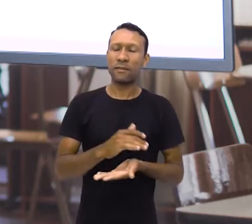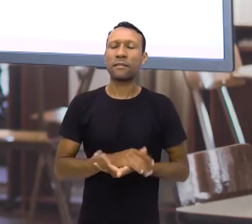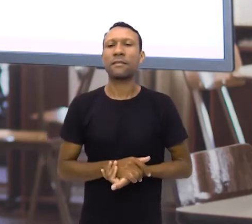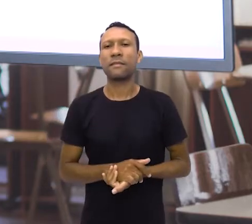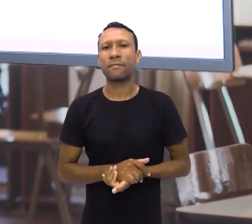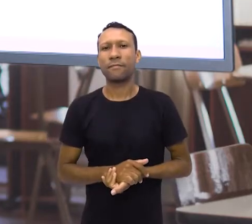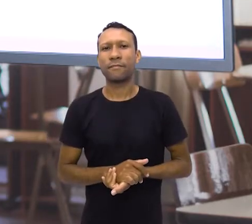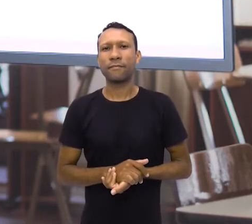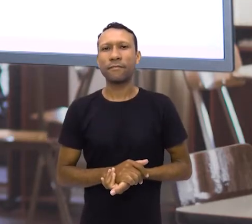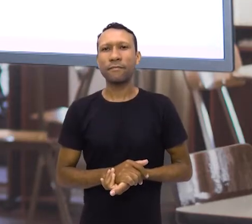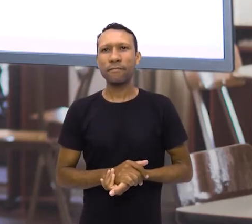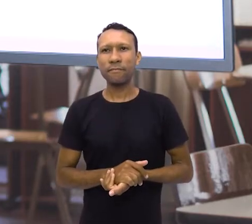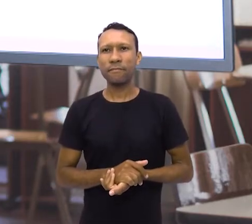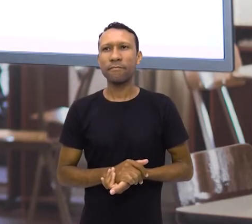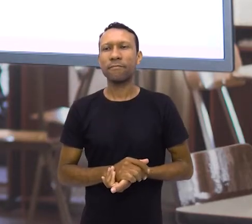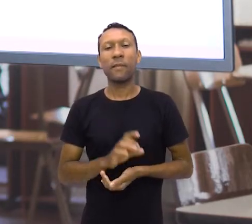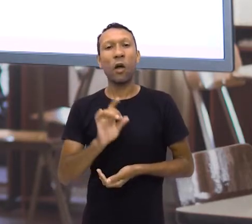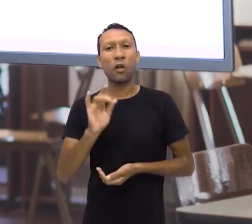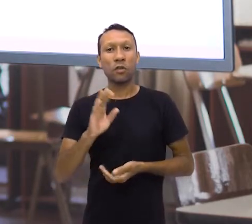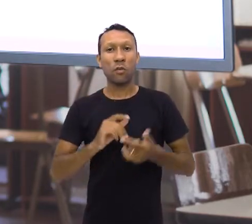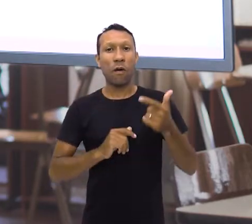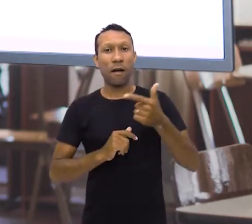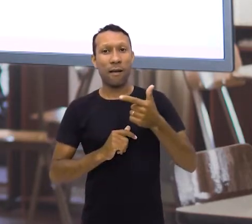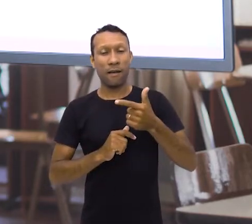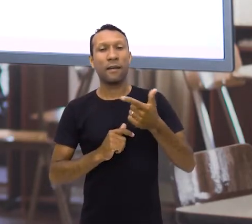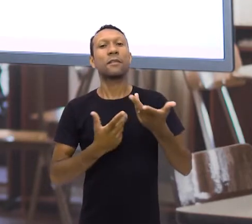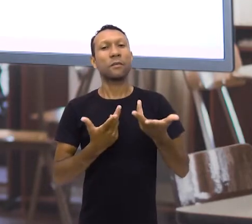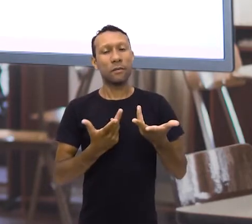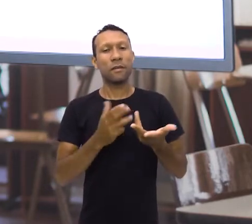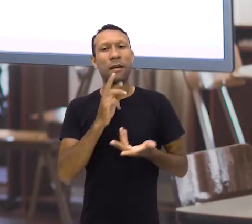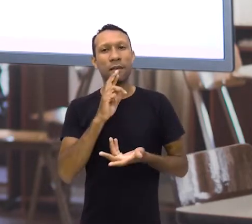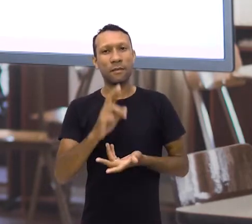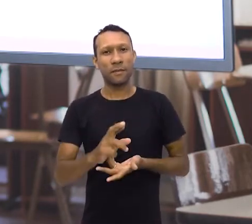não foi deslocado. Apenas a equipe 2.